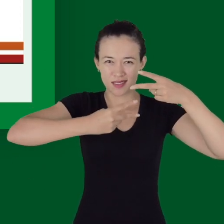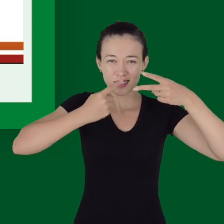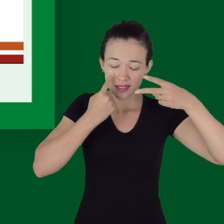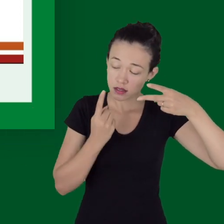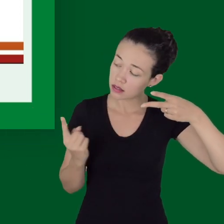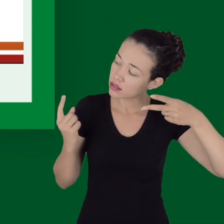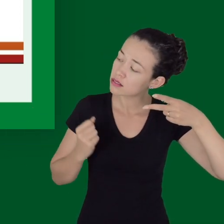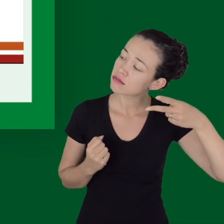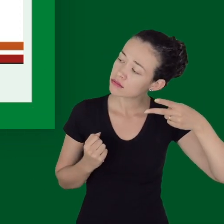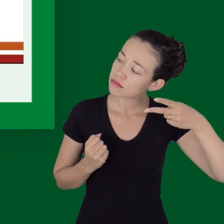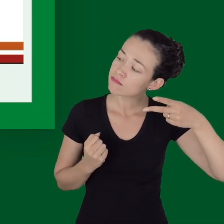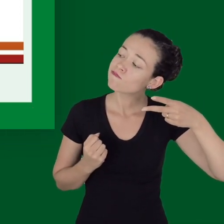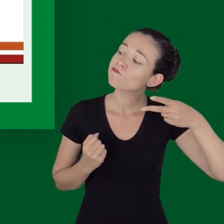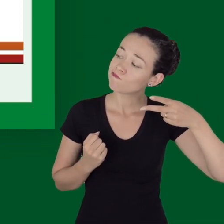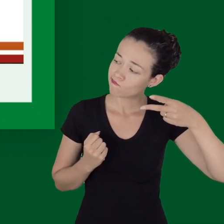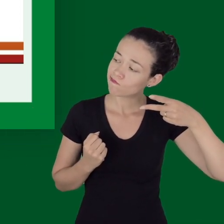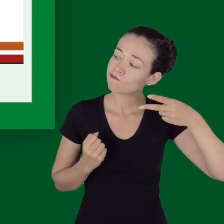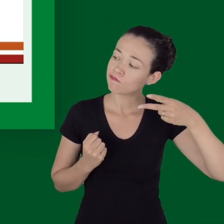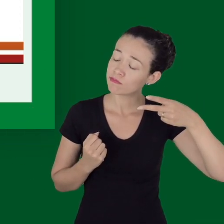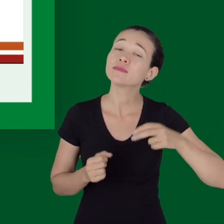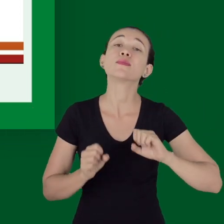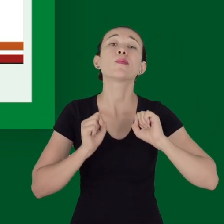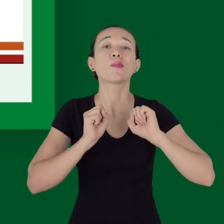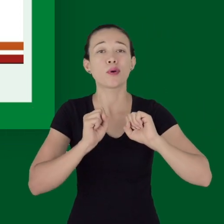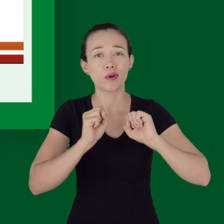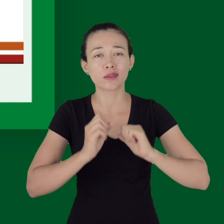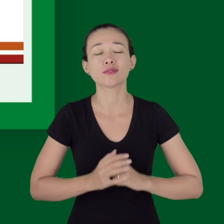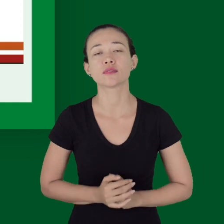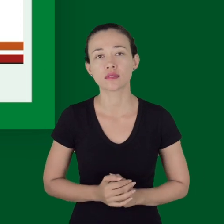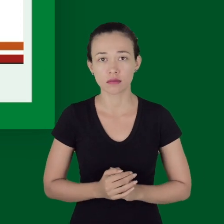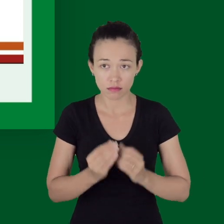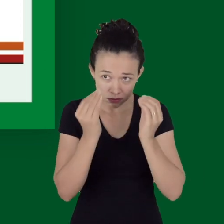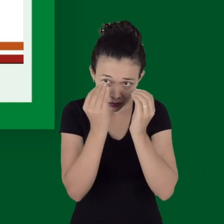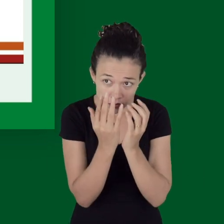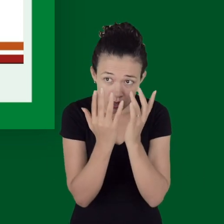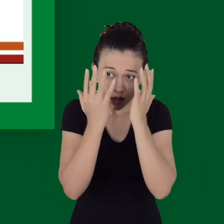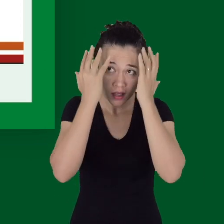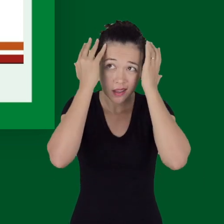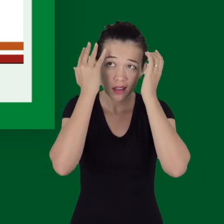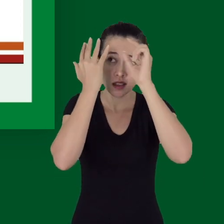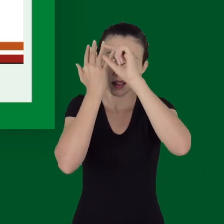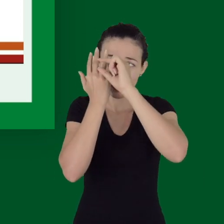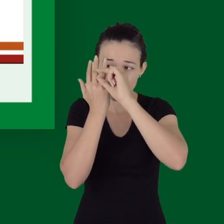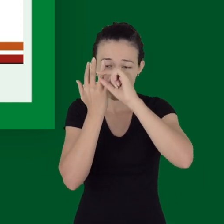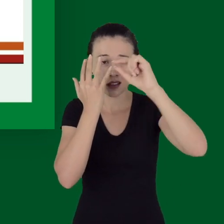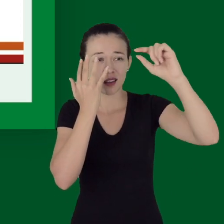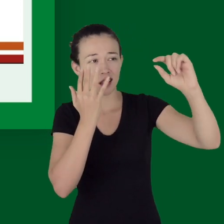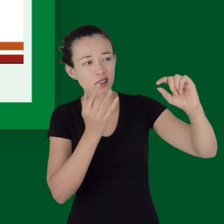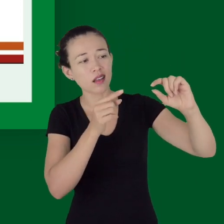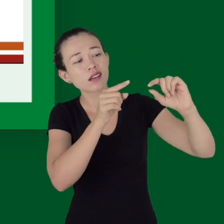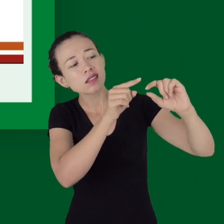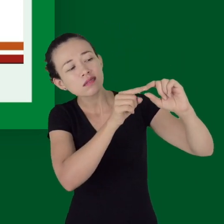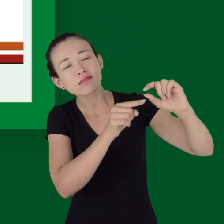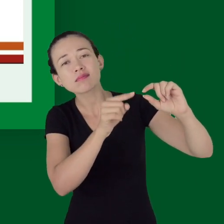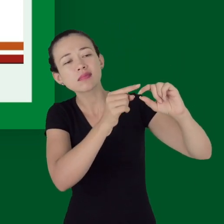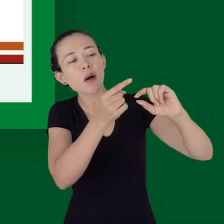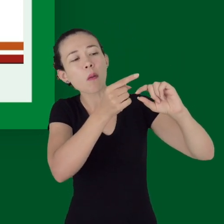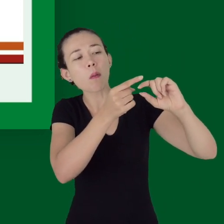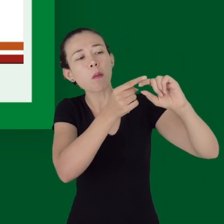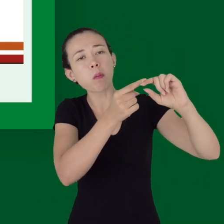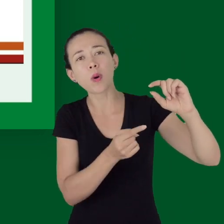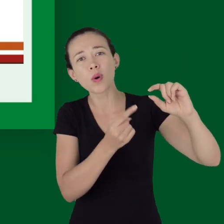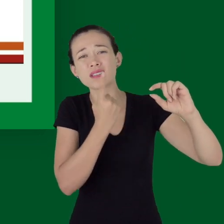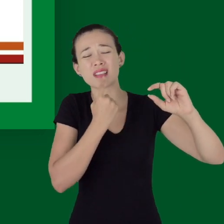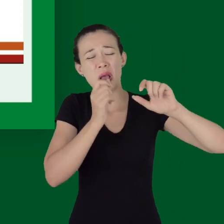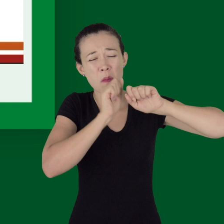em 20% dos casos, que aí pode ser uma hemorragia intraparenquimatosa, hemorragia subaracnoide, que tem várias possibilidades, né?